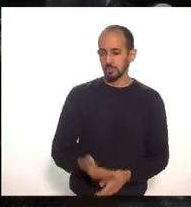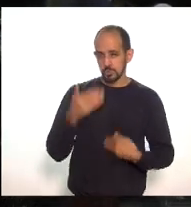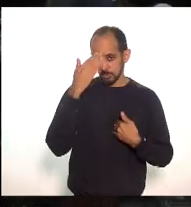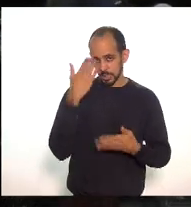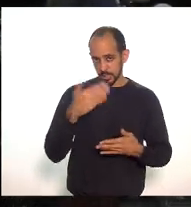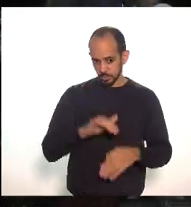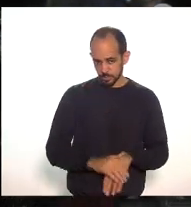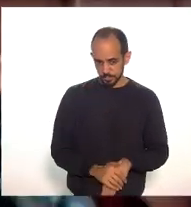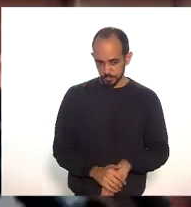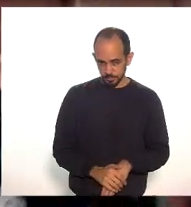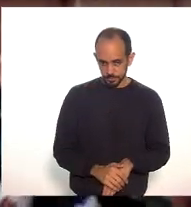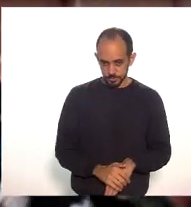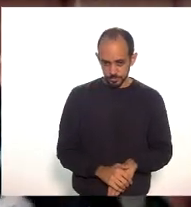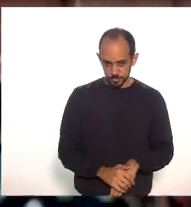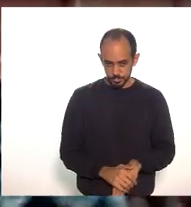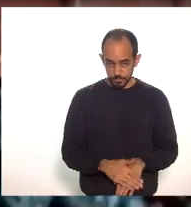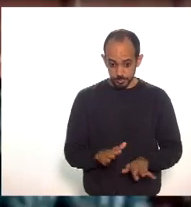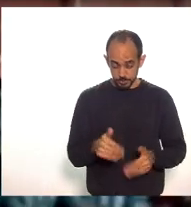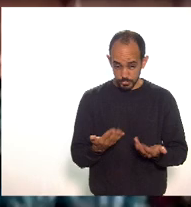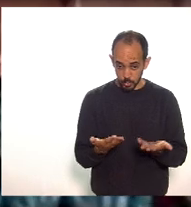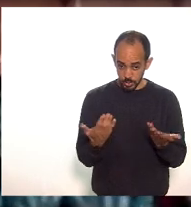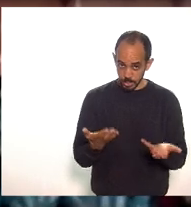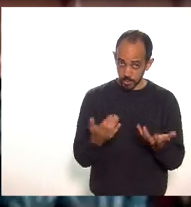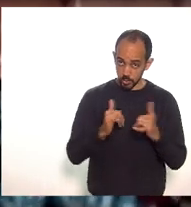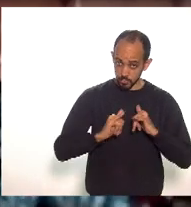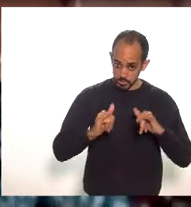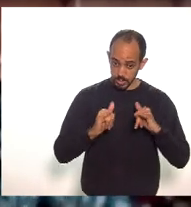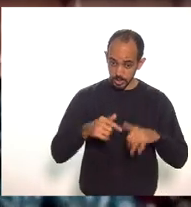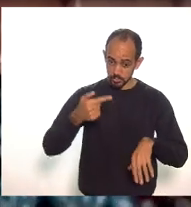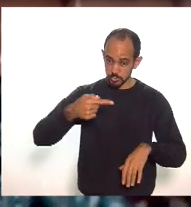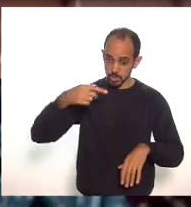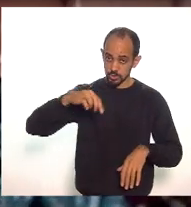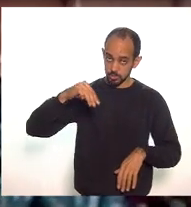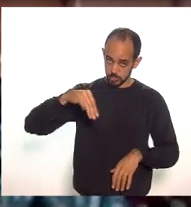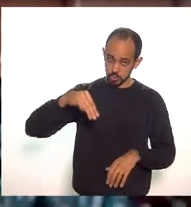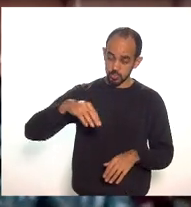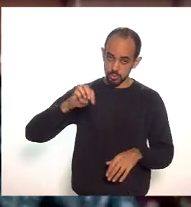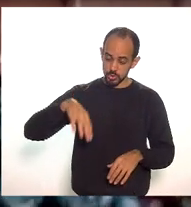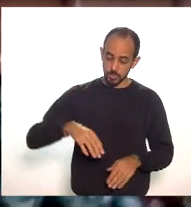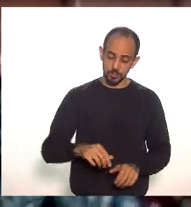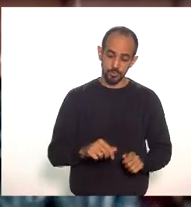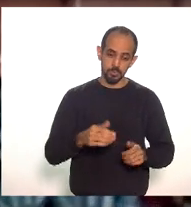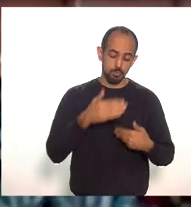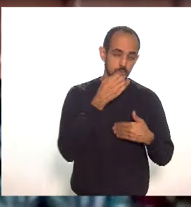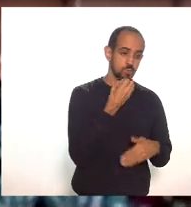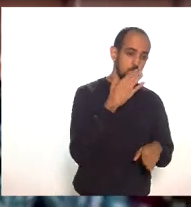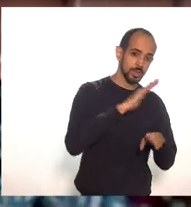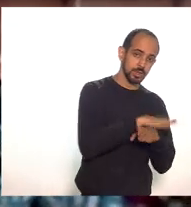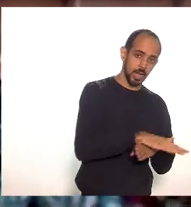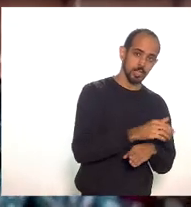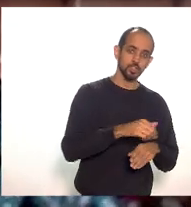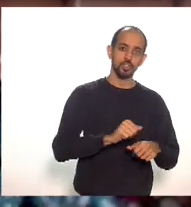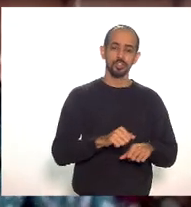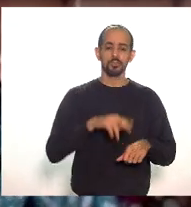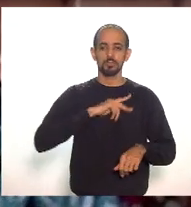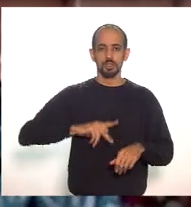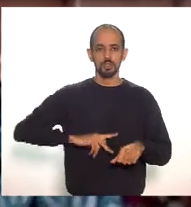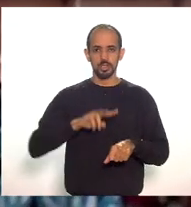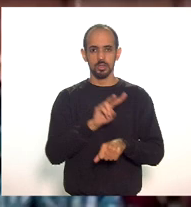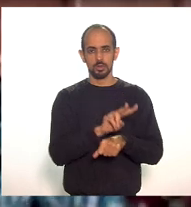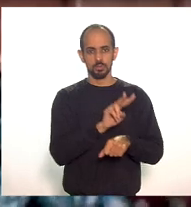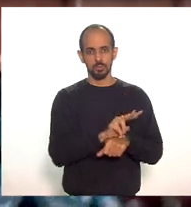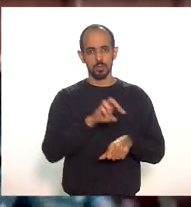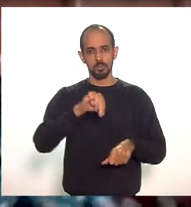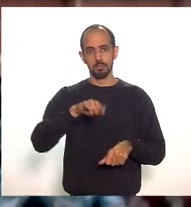vou tentar me organizar Aqui nos 7 minutos Presidente Boa tarde o presidente interino Márcio Gualberto